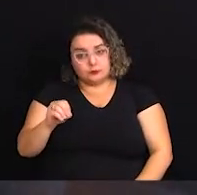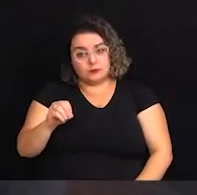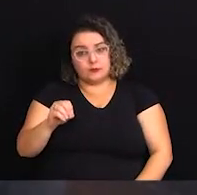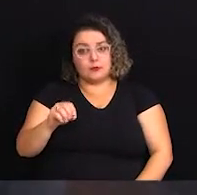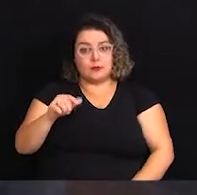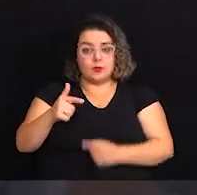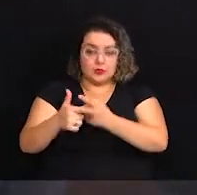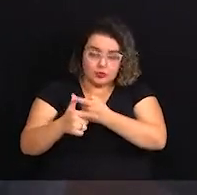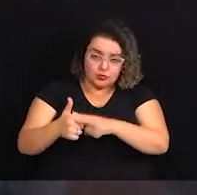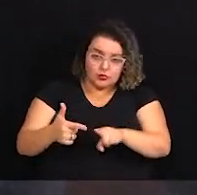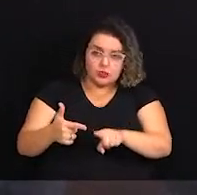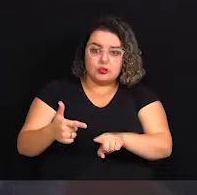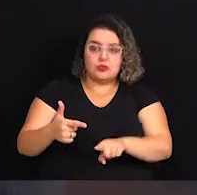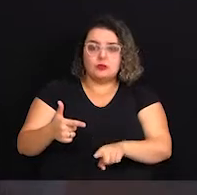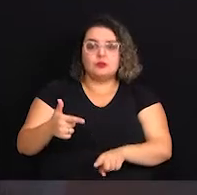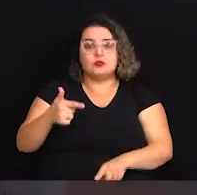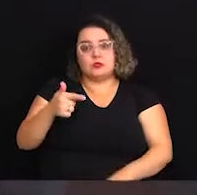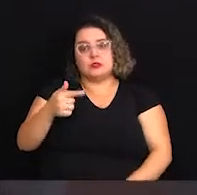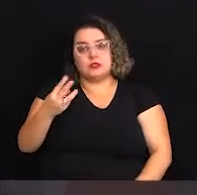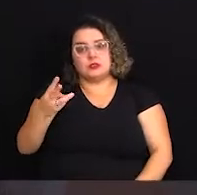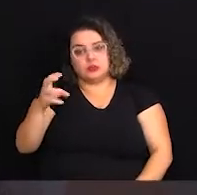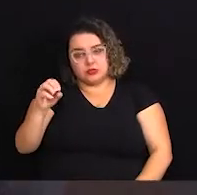7.300 multiplicar por 100, eu tenho